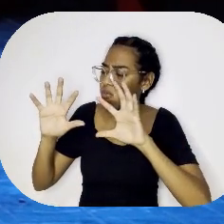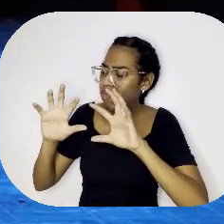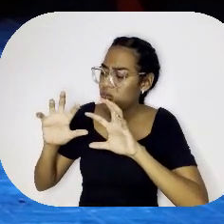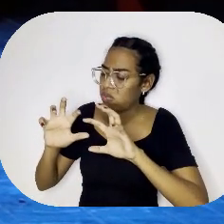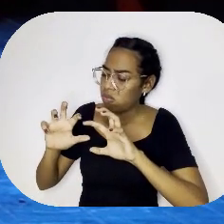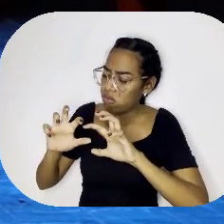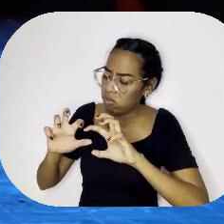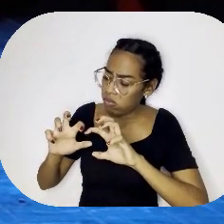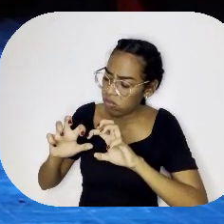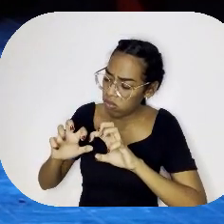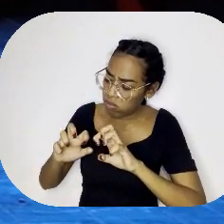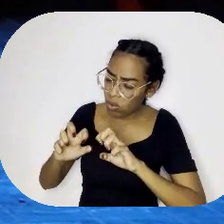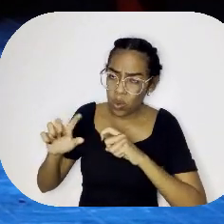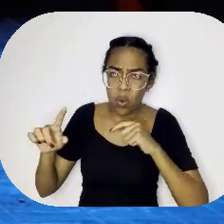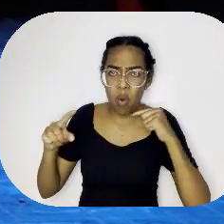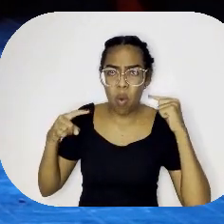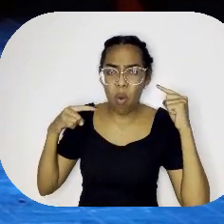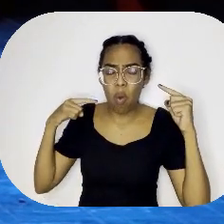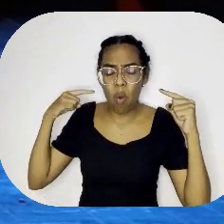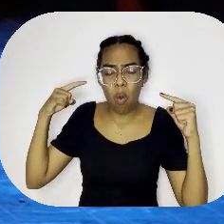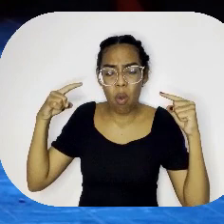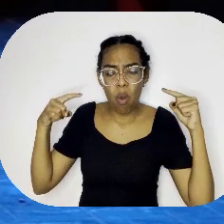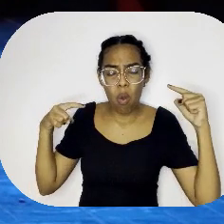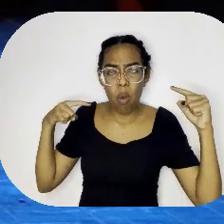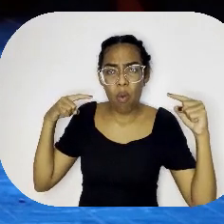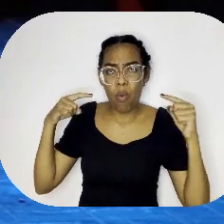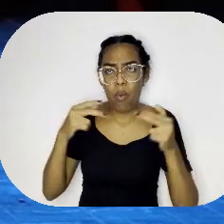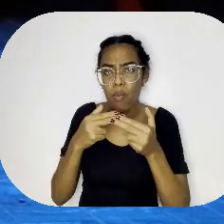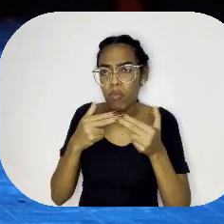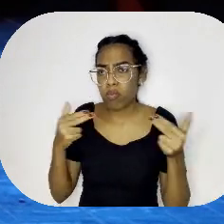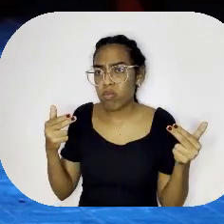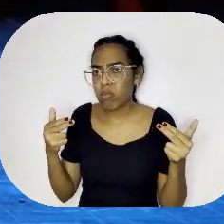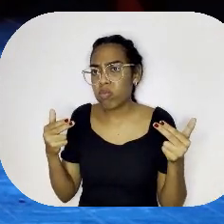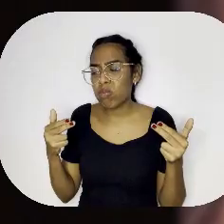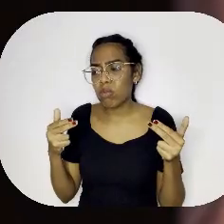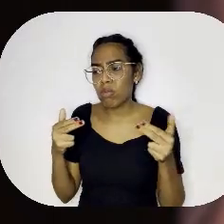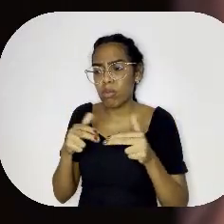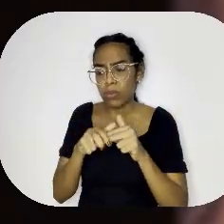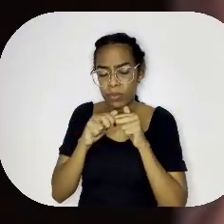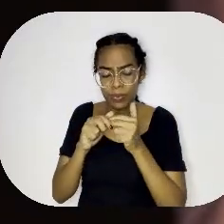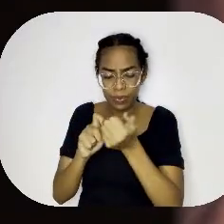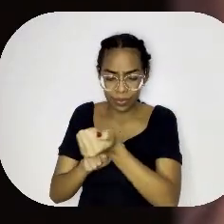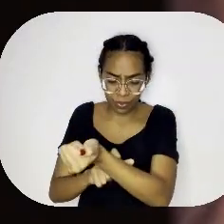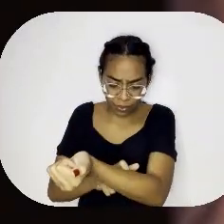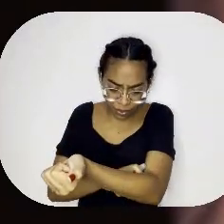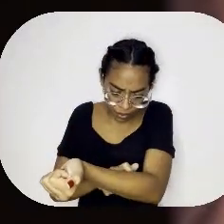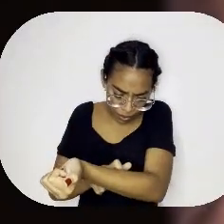delirando, como ópio letal vertiginando. Os meus nervos,